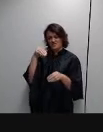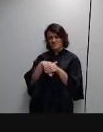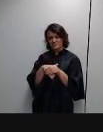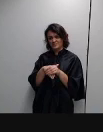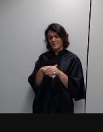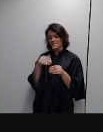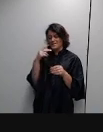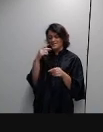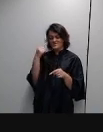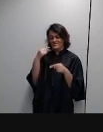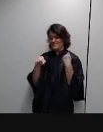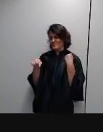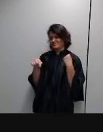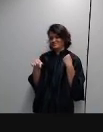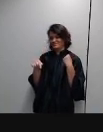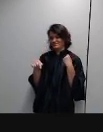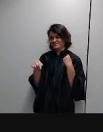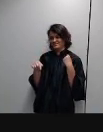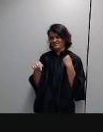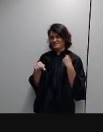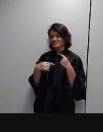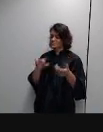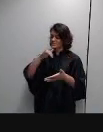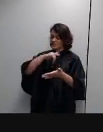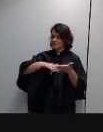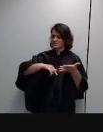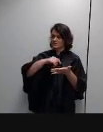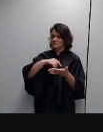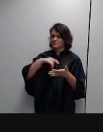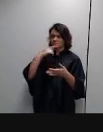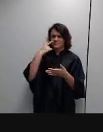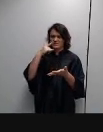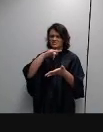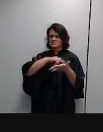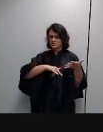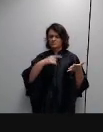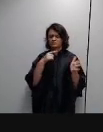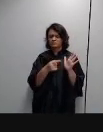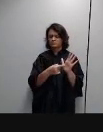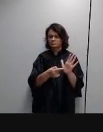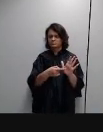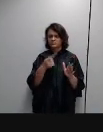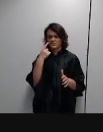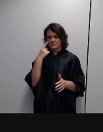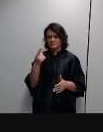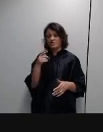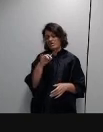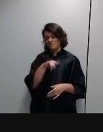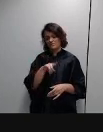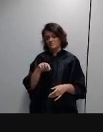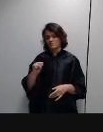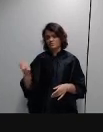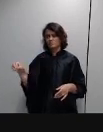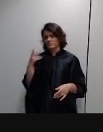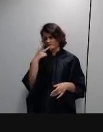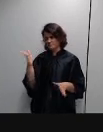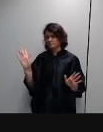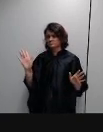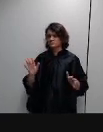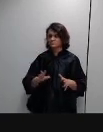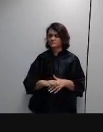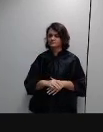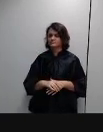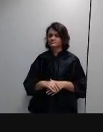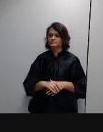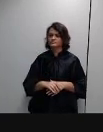esse está na certidão veja certidão de julgamento pronto é isso olha aqui ó é isso